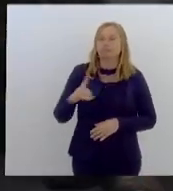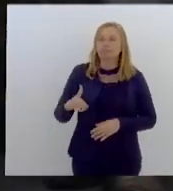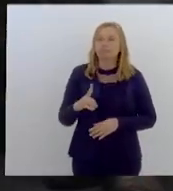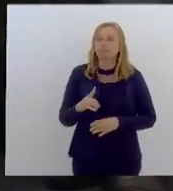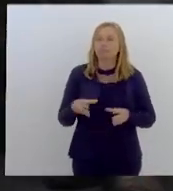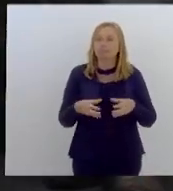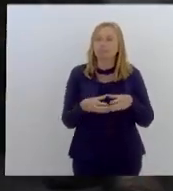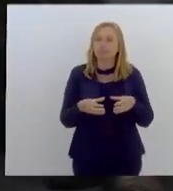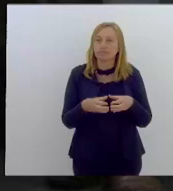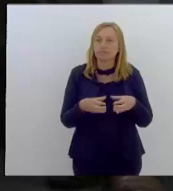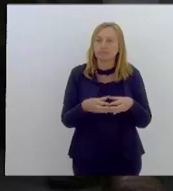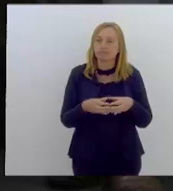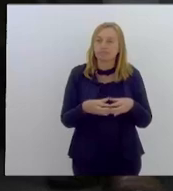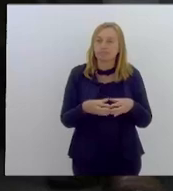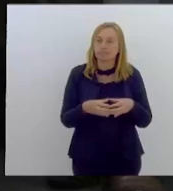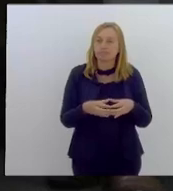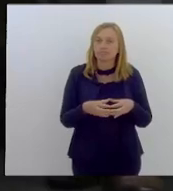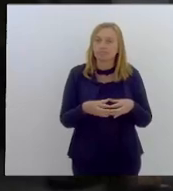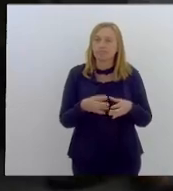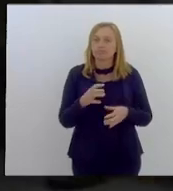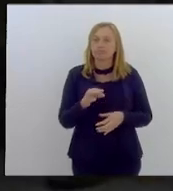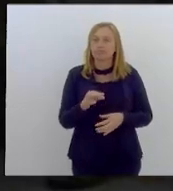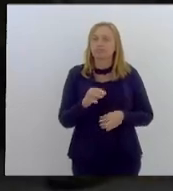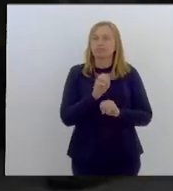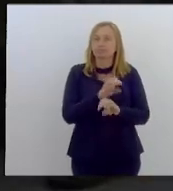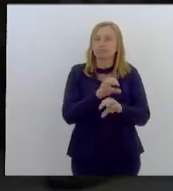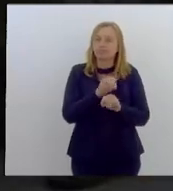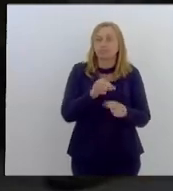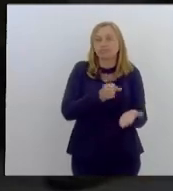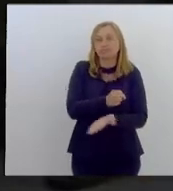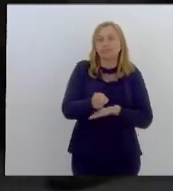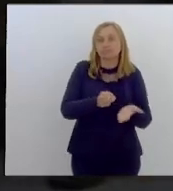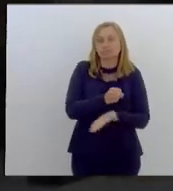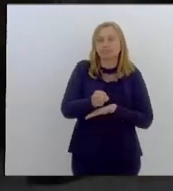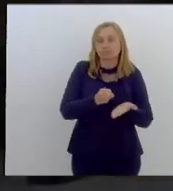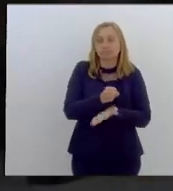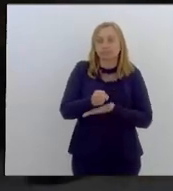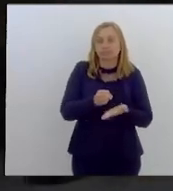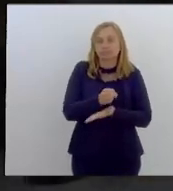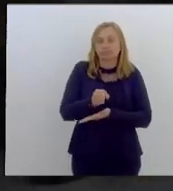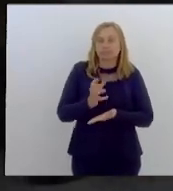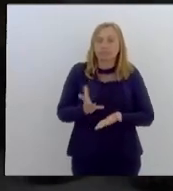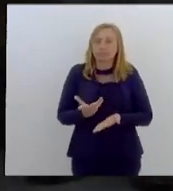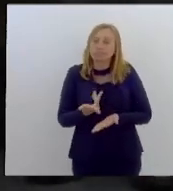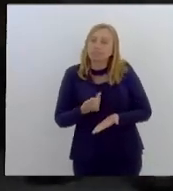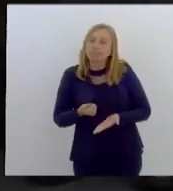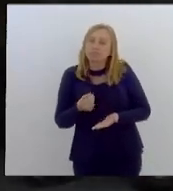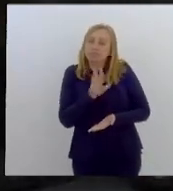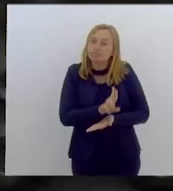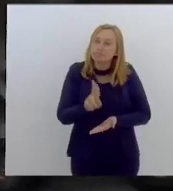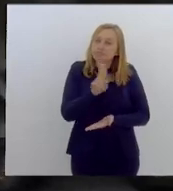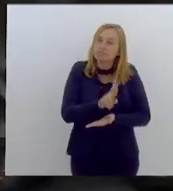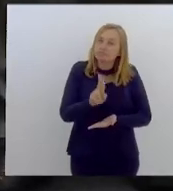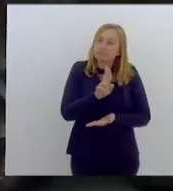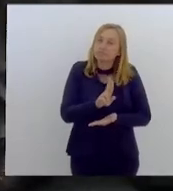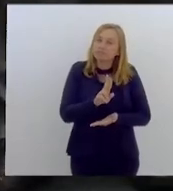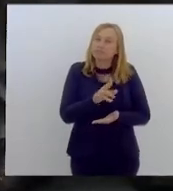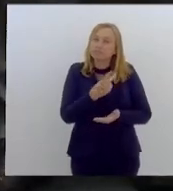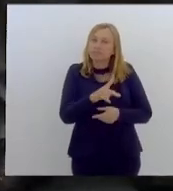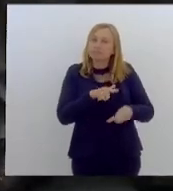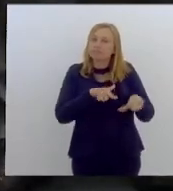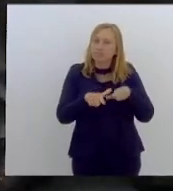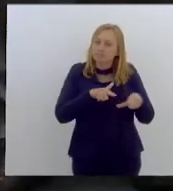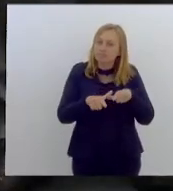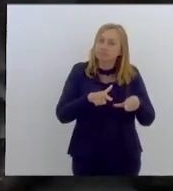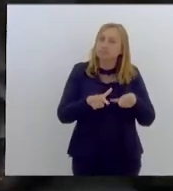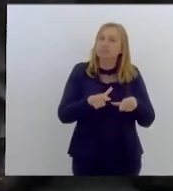Comissão Intergovernamental do Financiamento para a Educação Básica de Qualidade, no uso das suas atribuições, que lhe